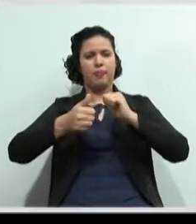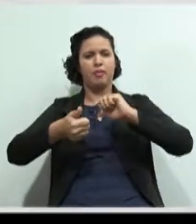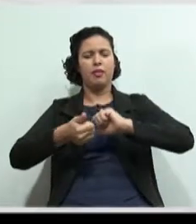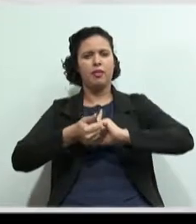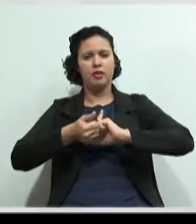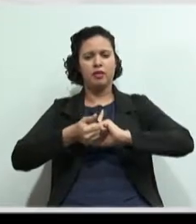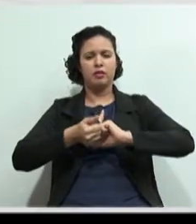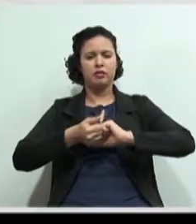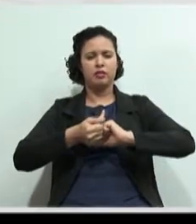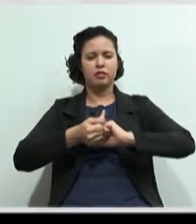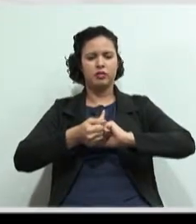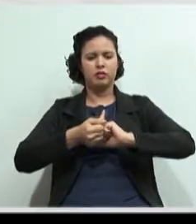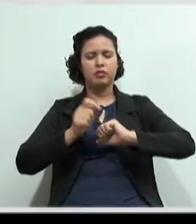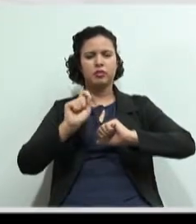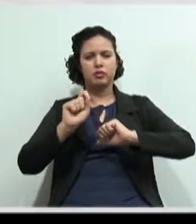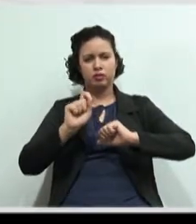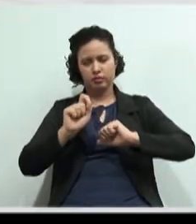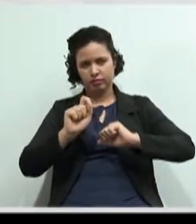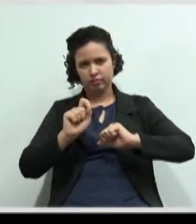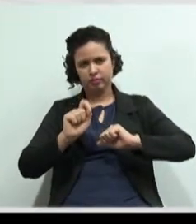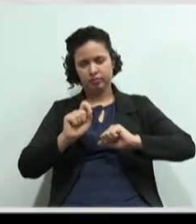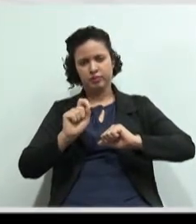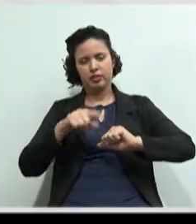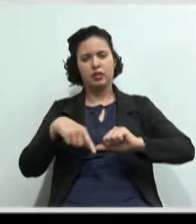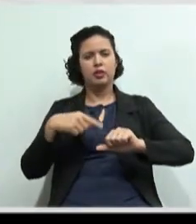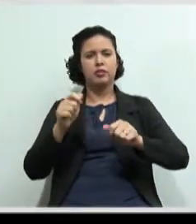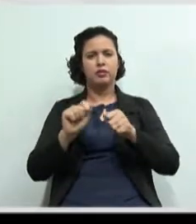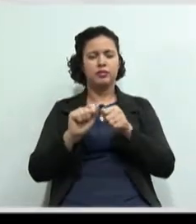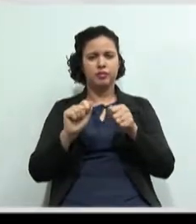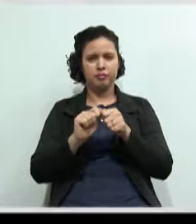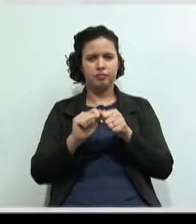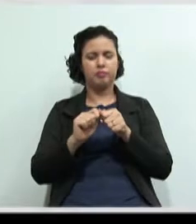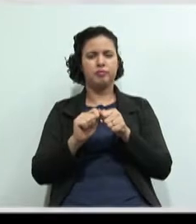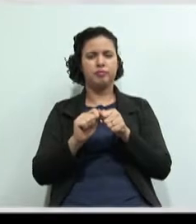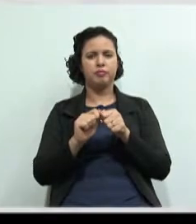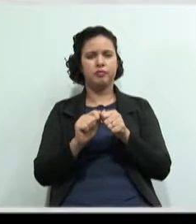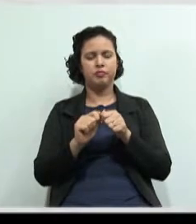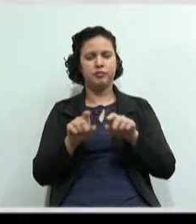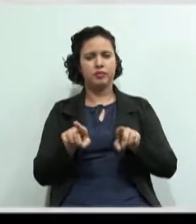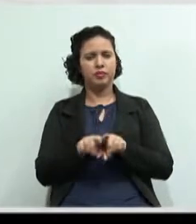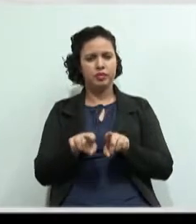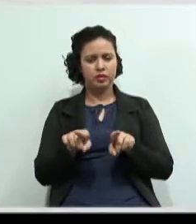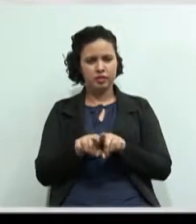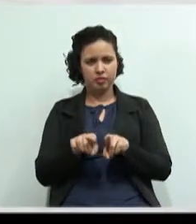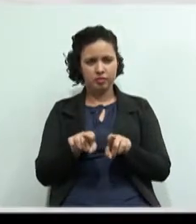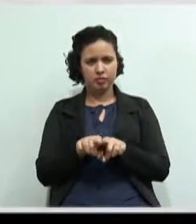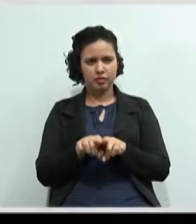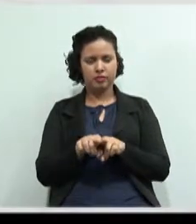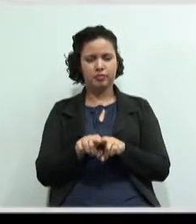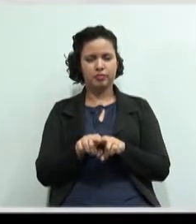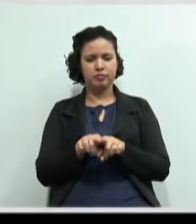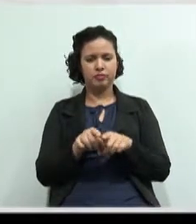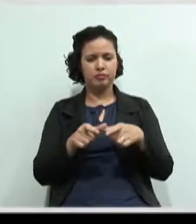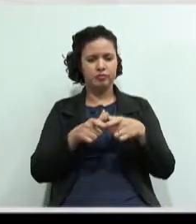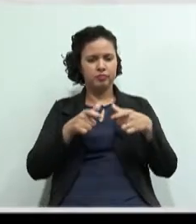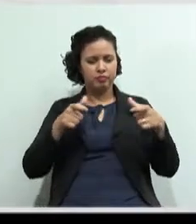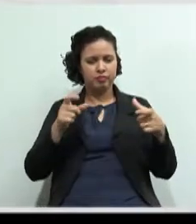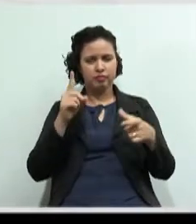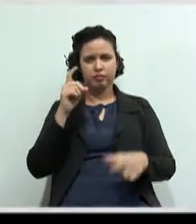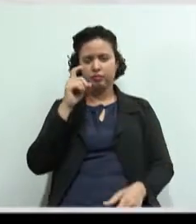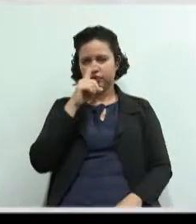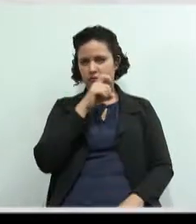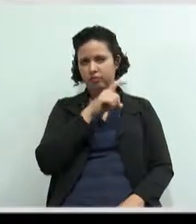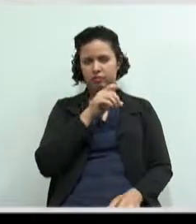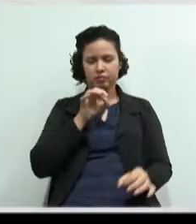está exatamente nessa situação de construir determinado plano. Além disso, supõe que a maior dificuldade do